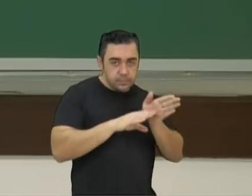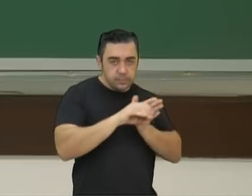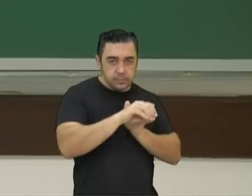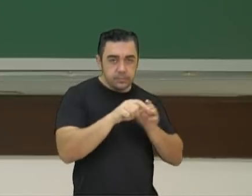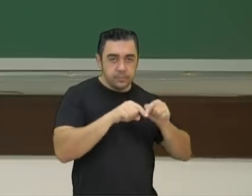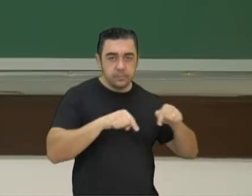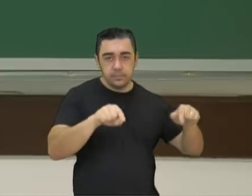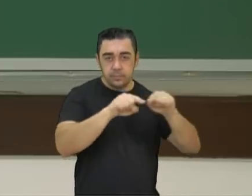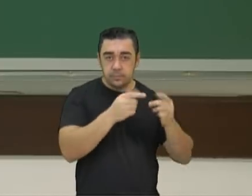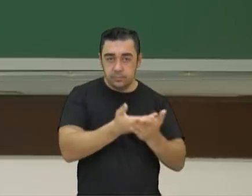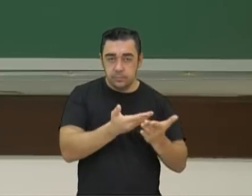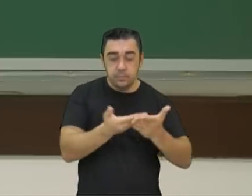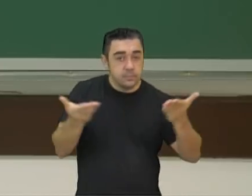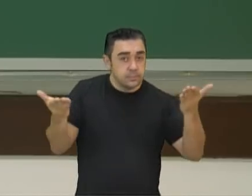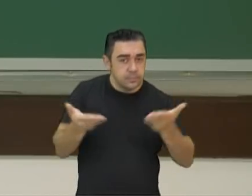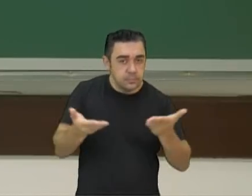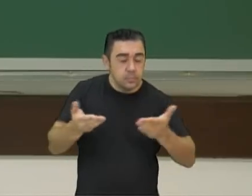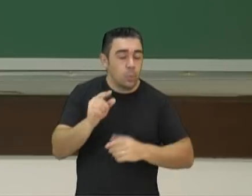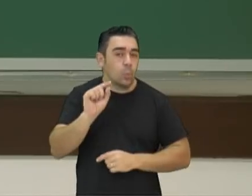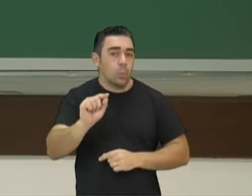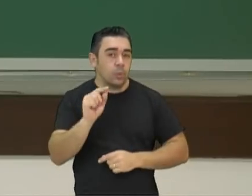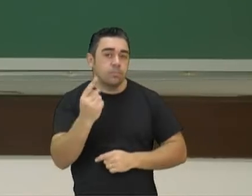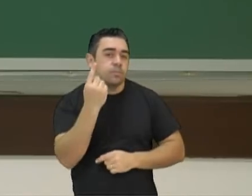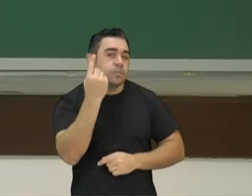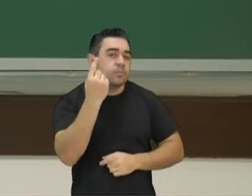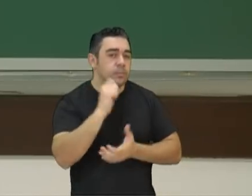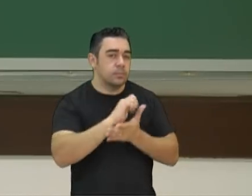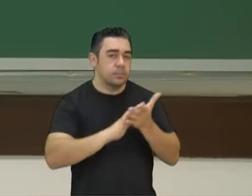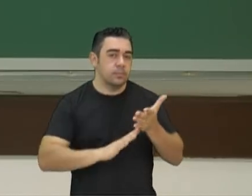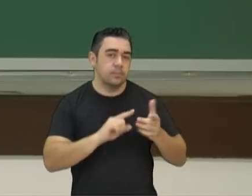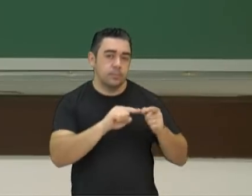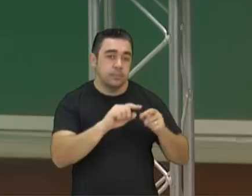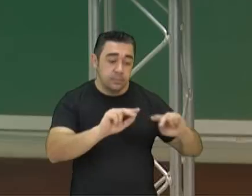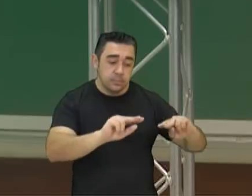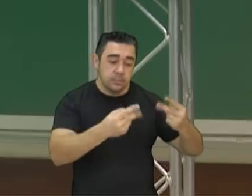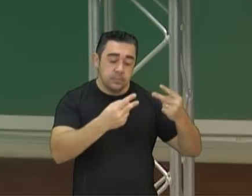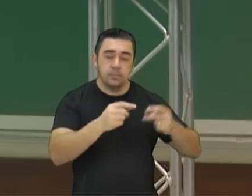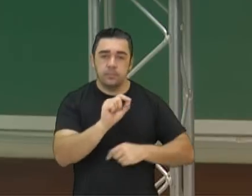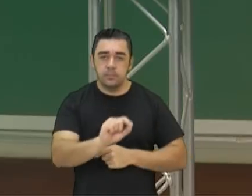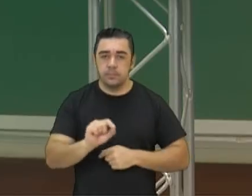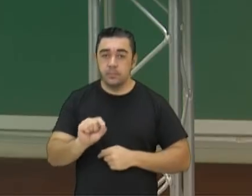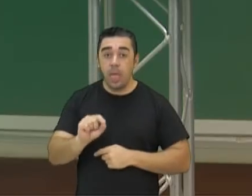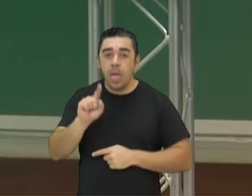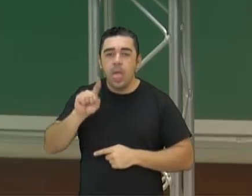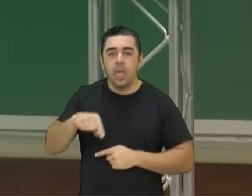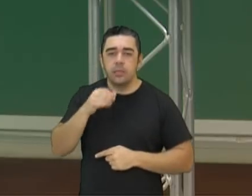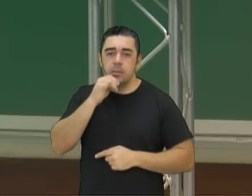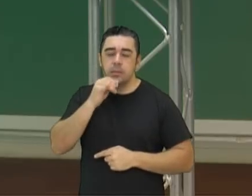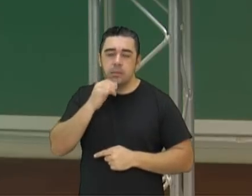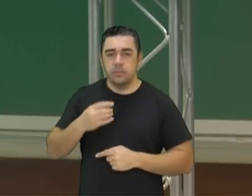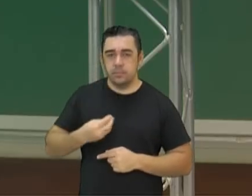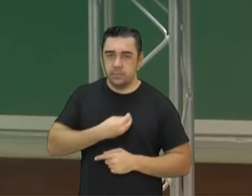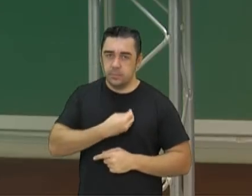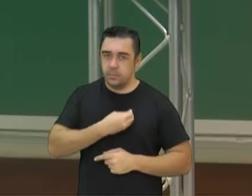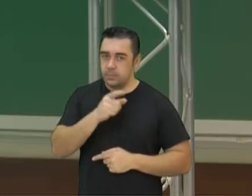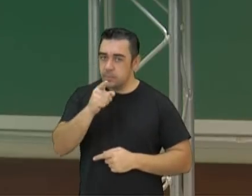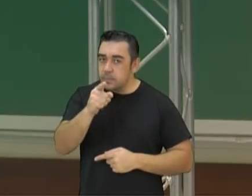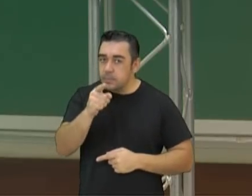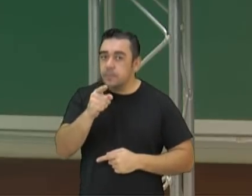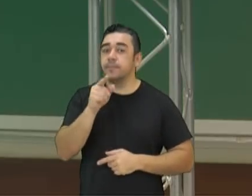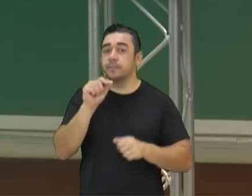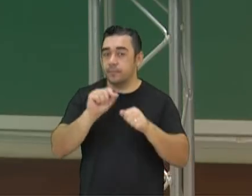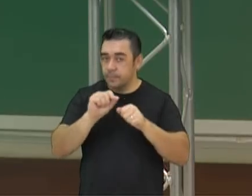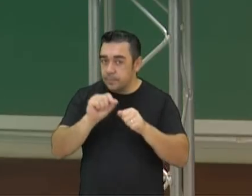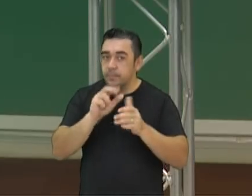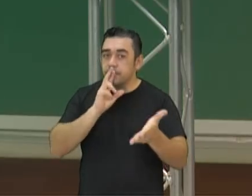Classroom, agora só tem uma atividade e ela vai valer como a sua presença. Procure fazer essa